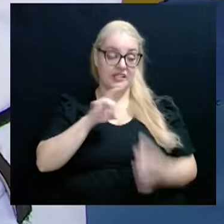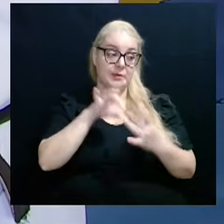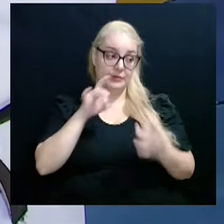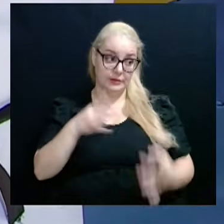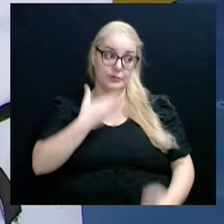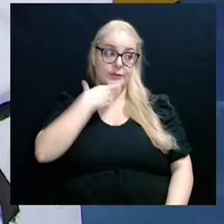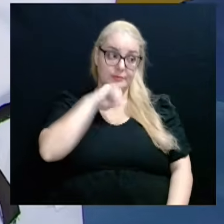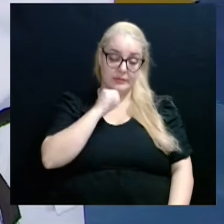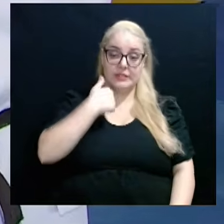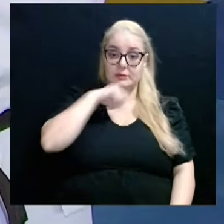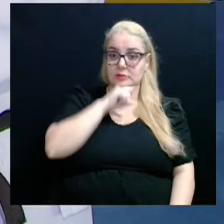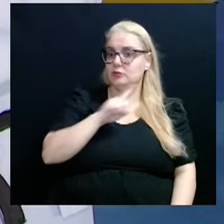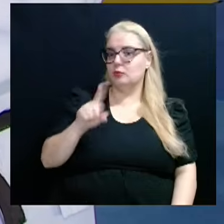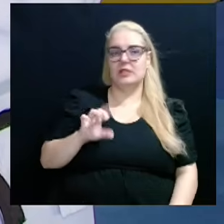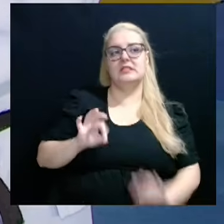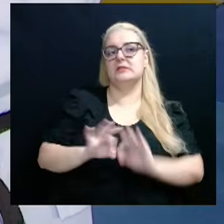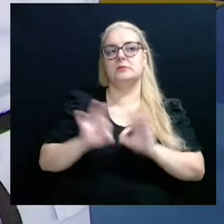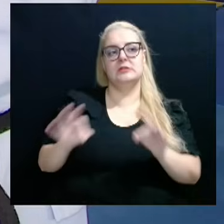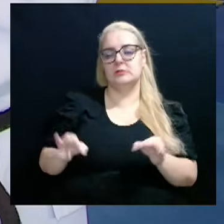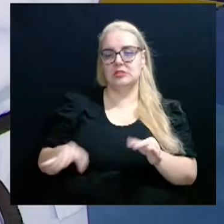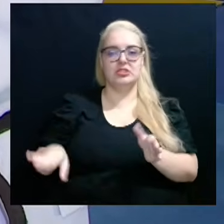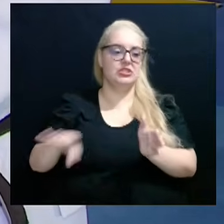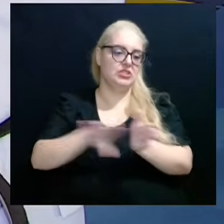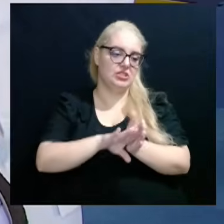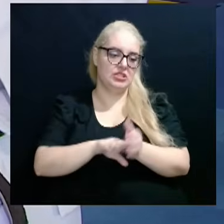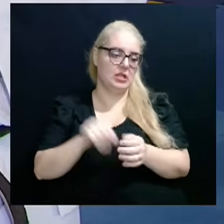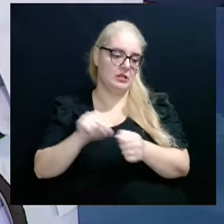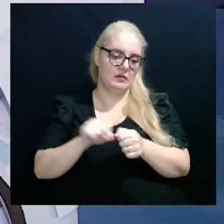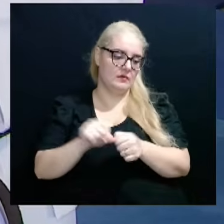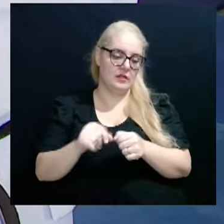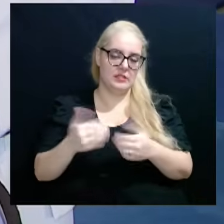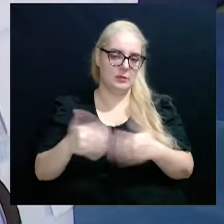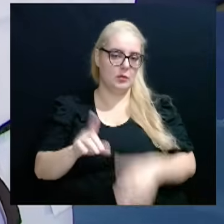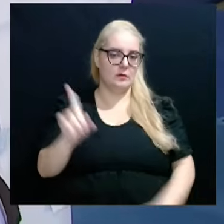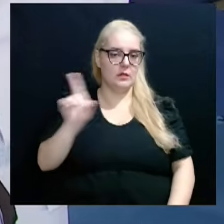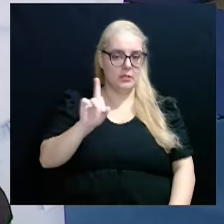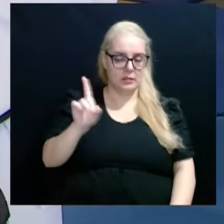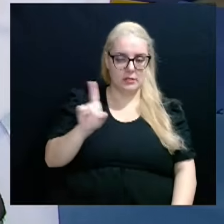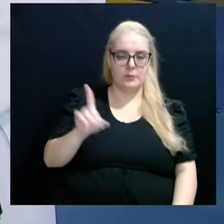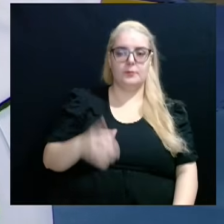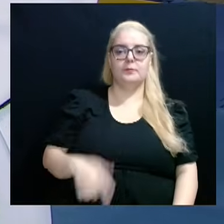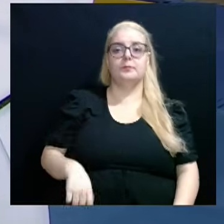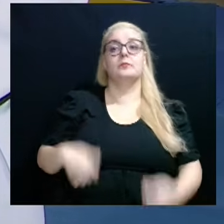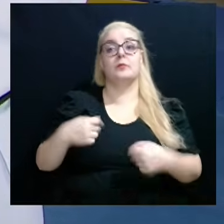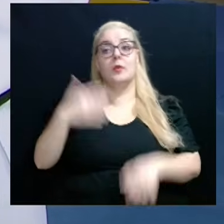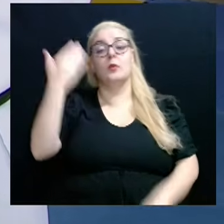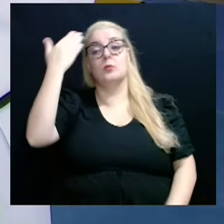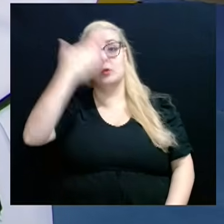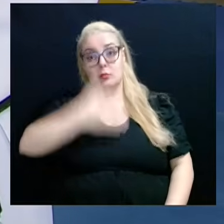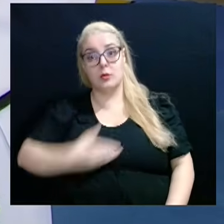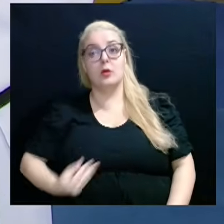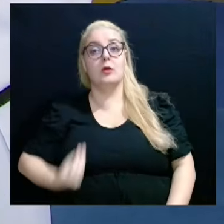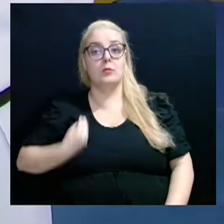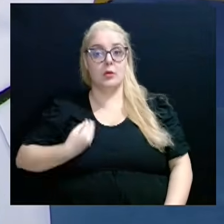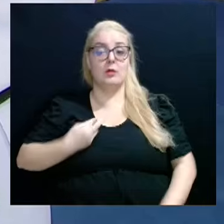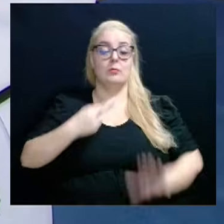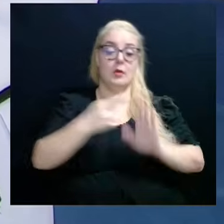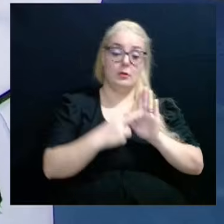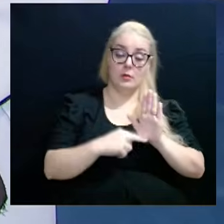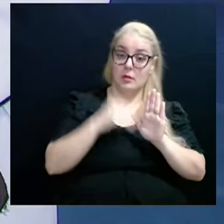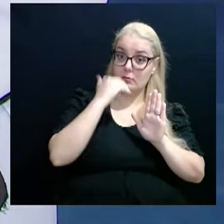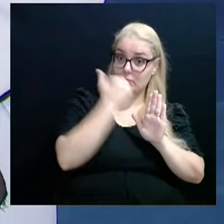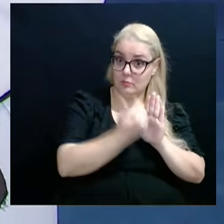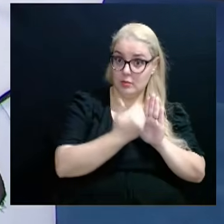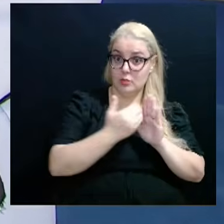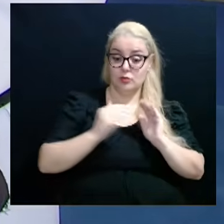simplesmente chegar e fazer o exame. Ele tem que cumprir certas regras, né, de conduta que vai fazer